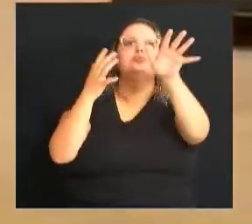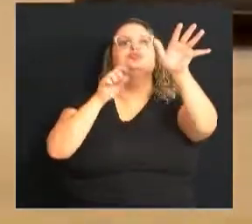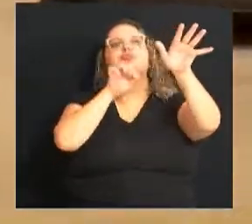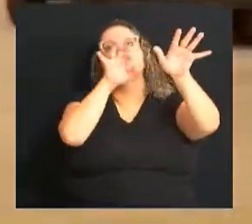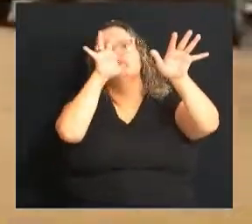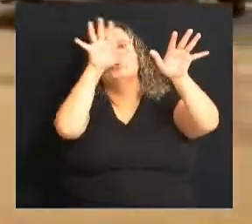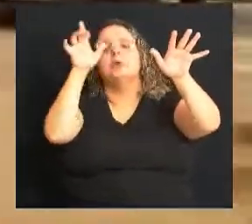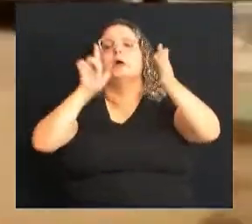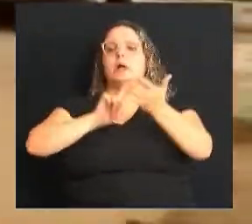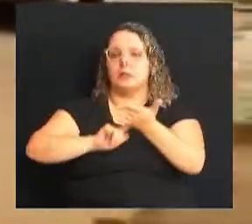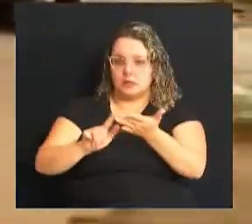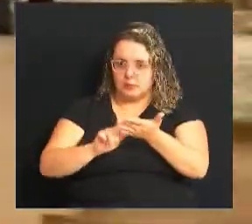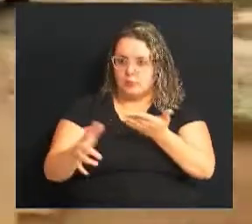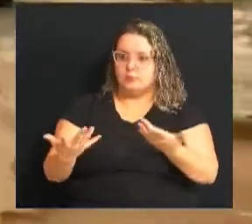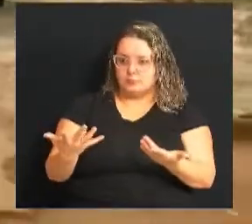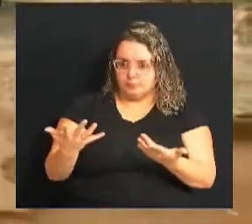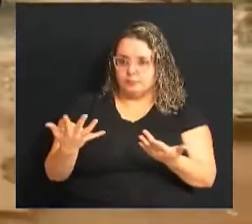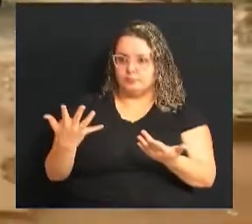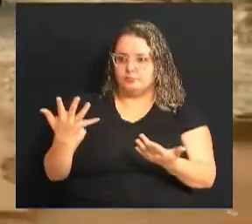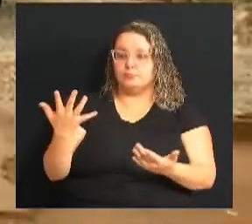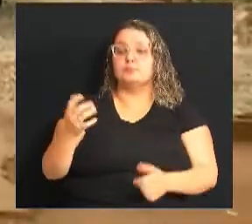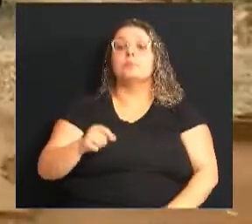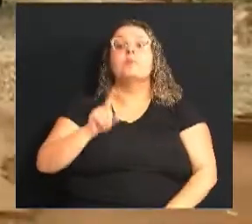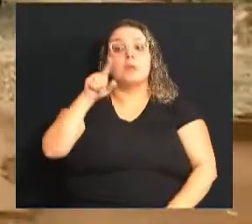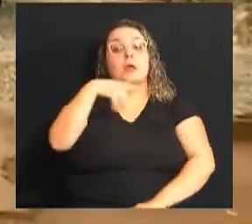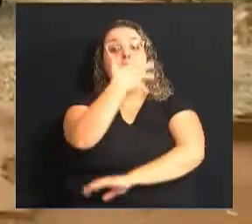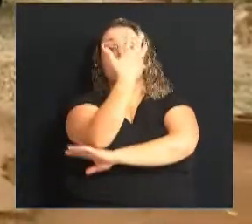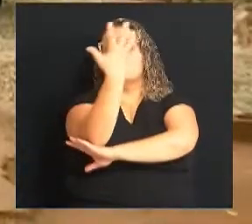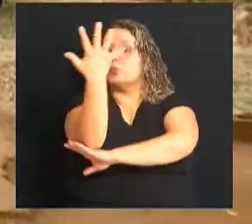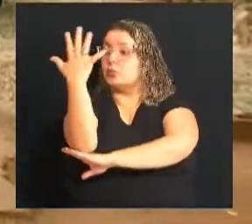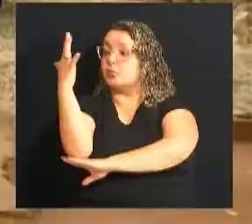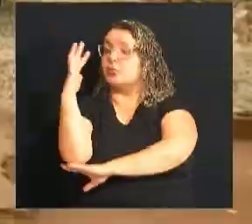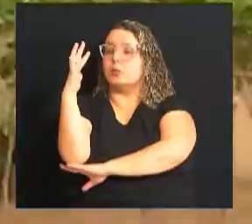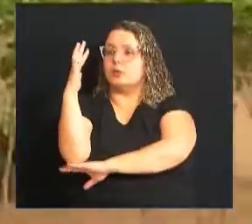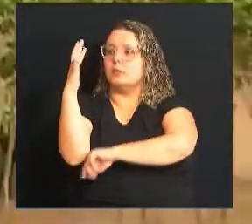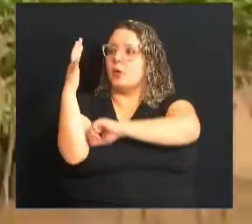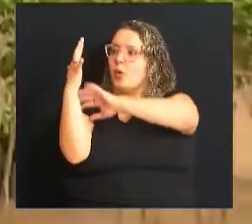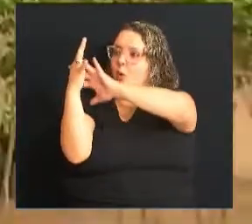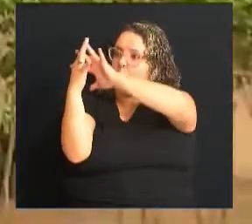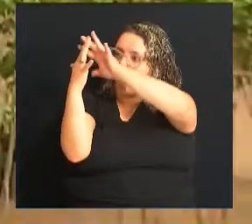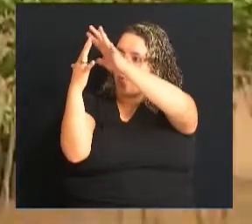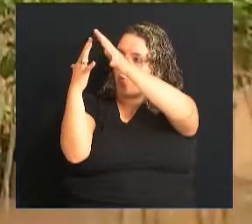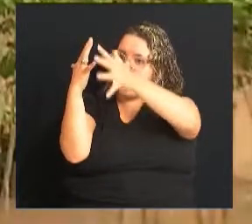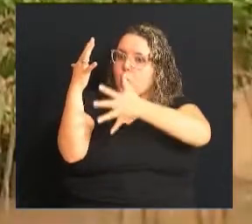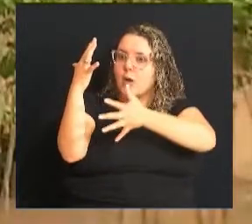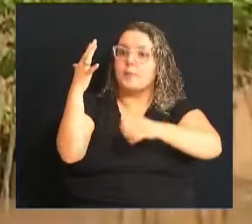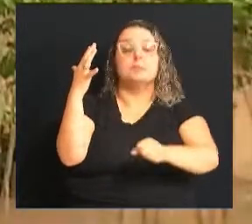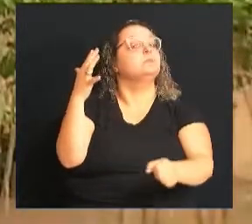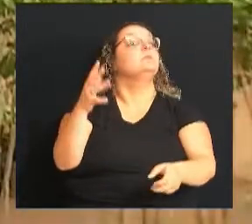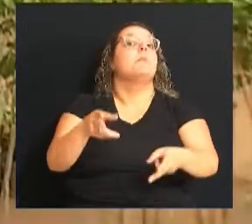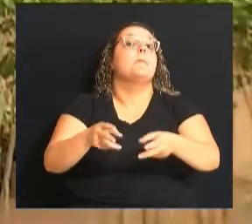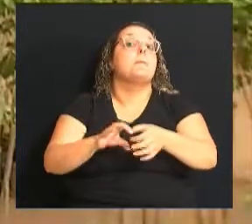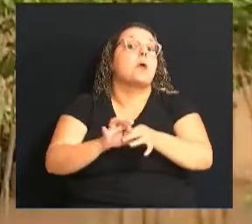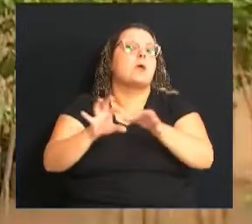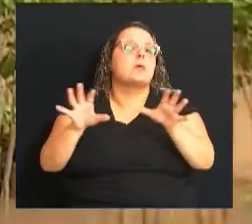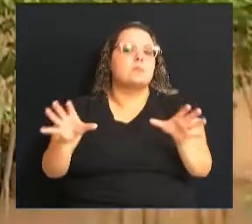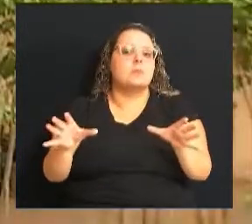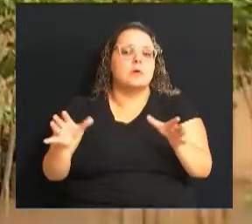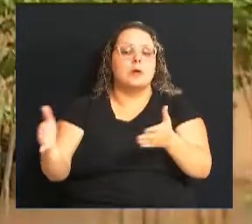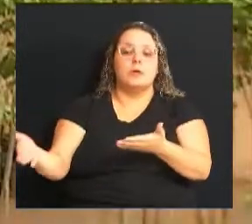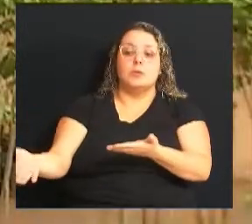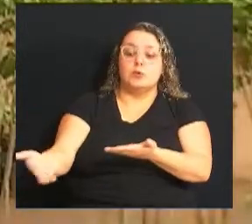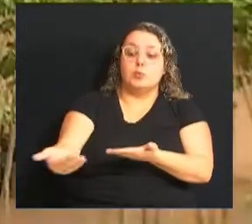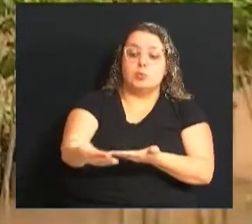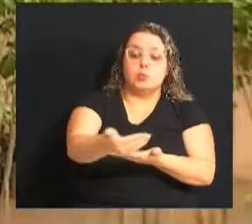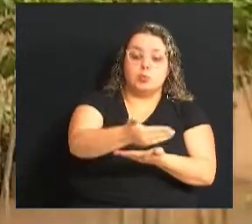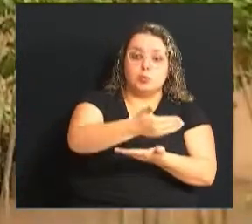quarto, é que essas árvores, com as suas copas, permite, então, o acolhimento da